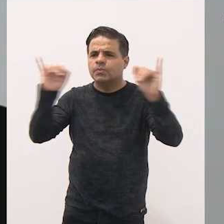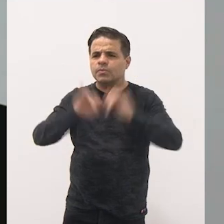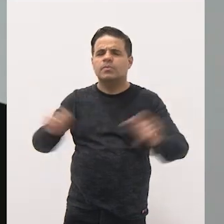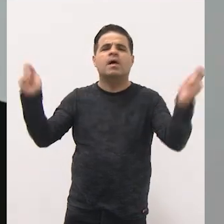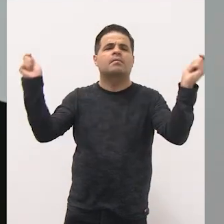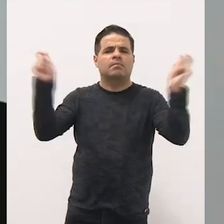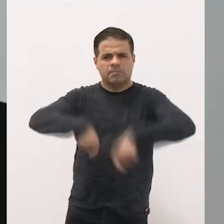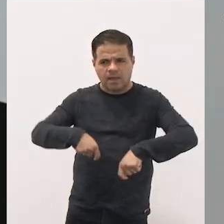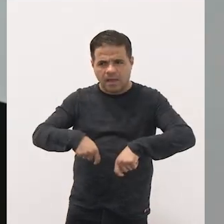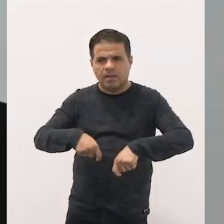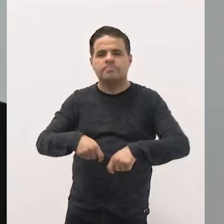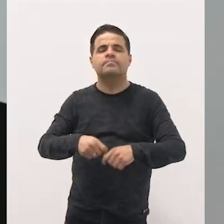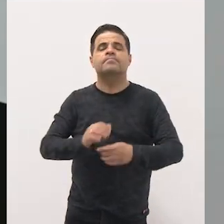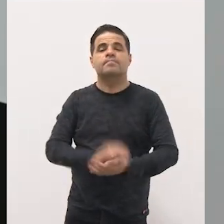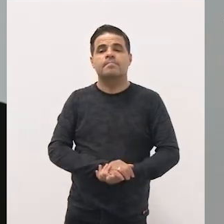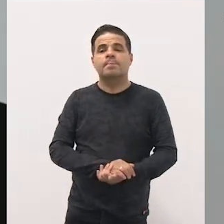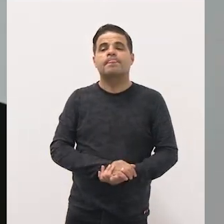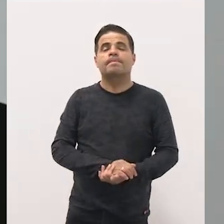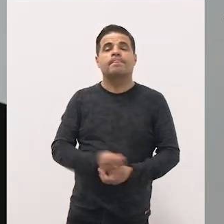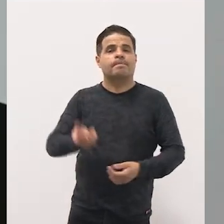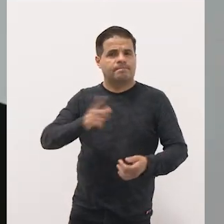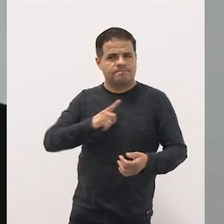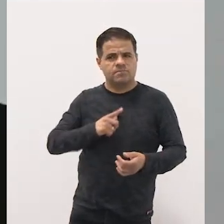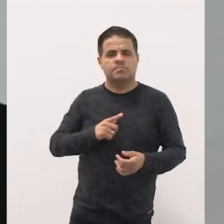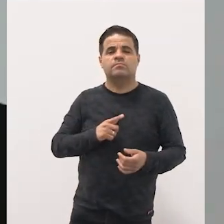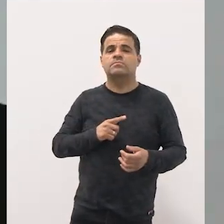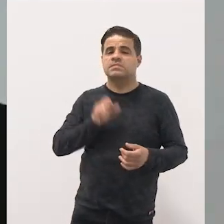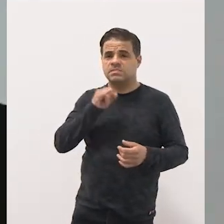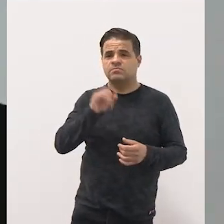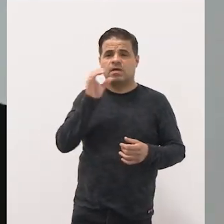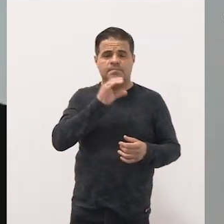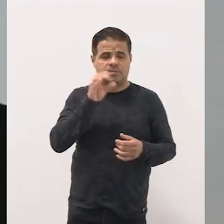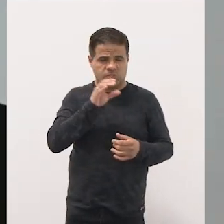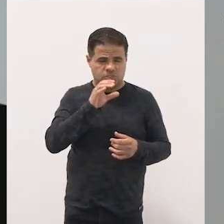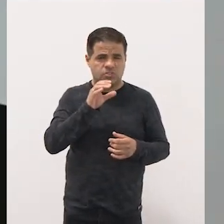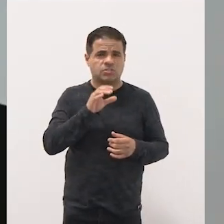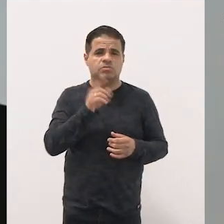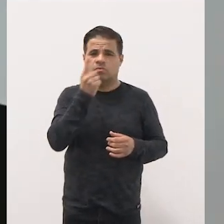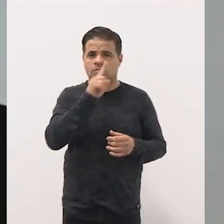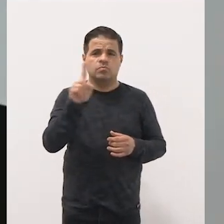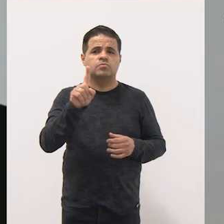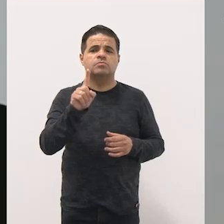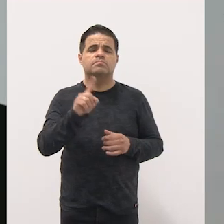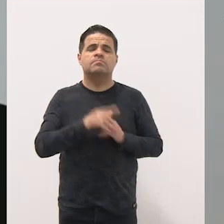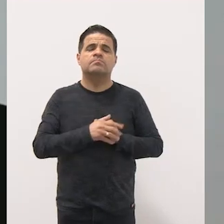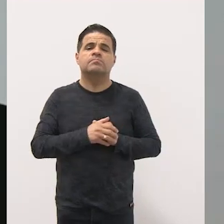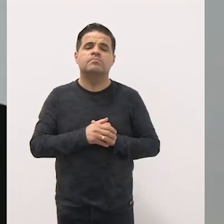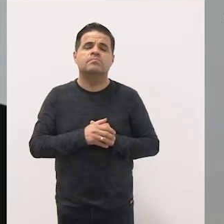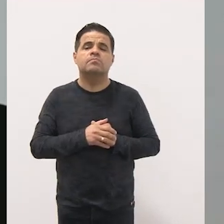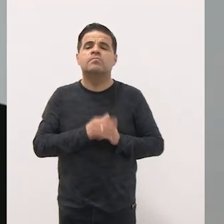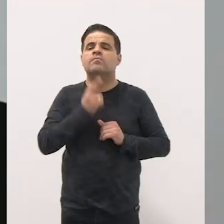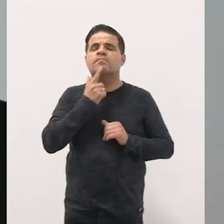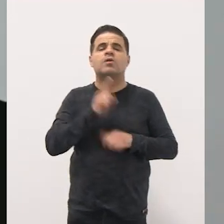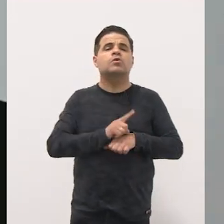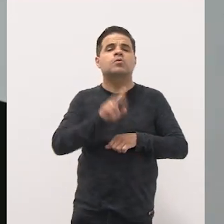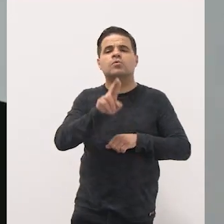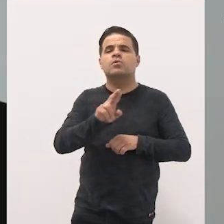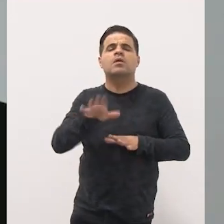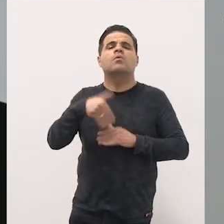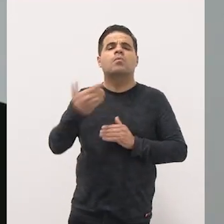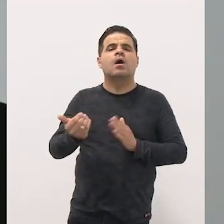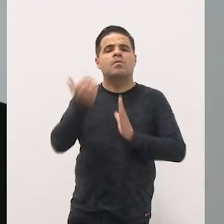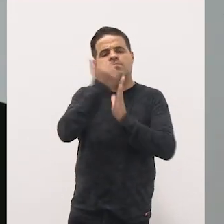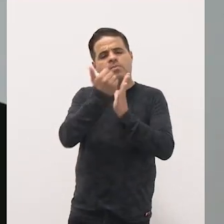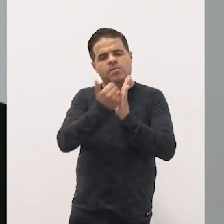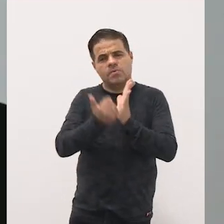né? Aqui tem, eu acho que dá tempo, se for rapidinho, para a última questão. Diz assim, doutora, que